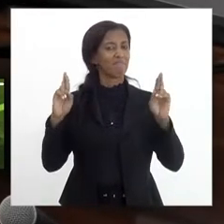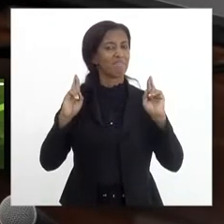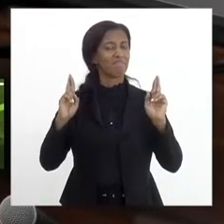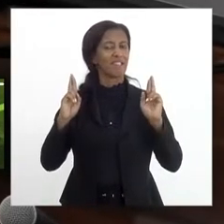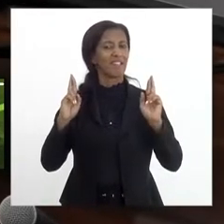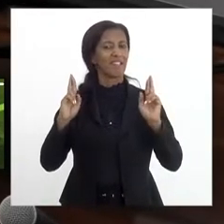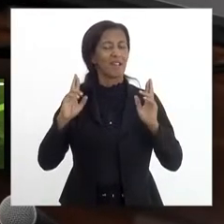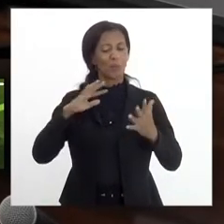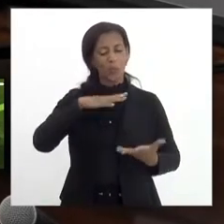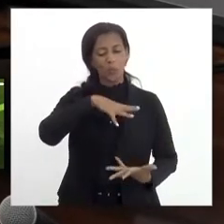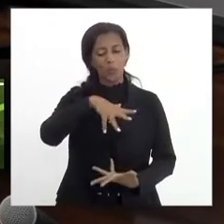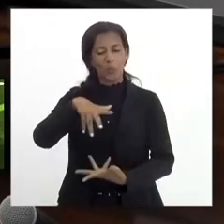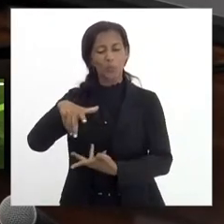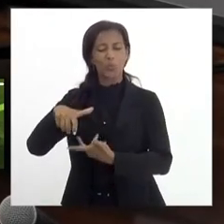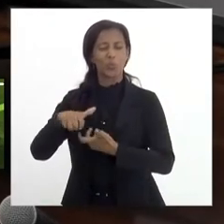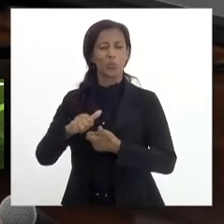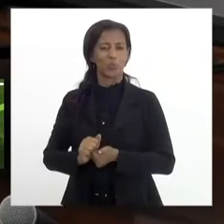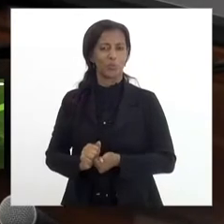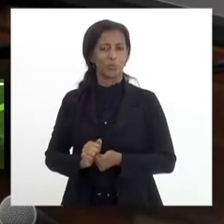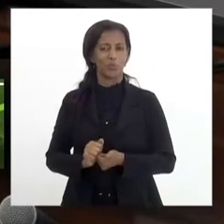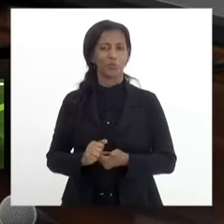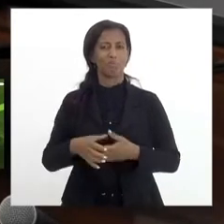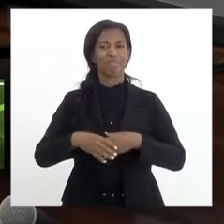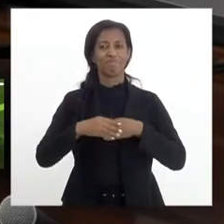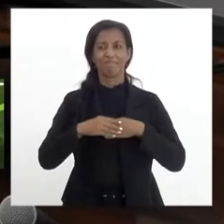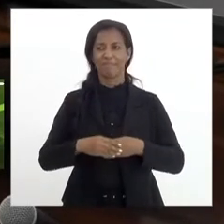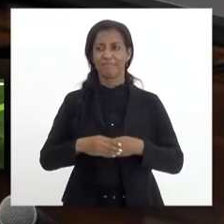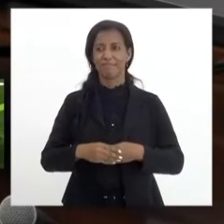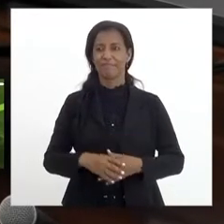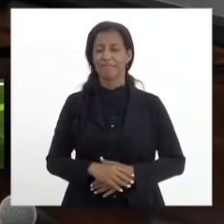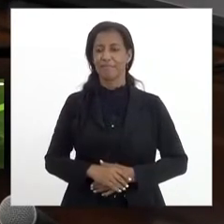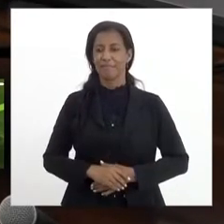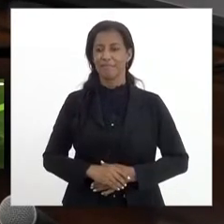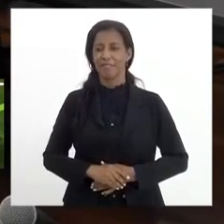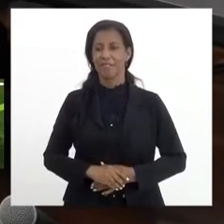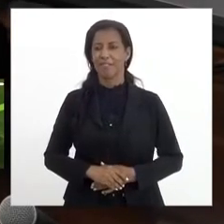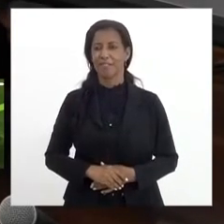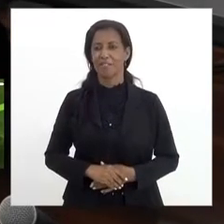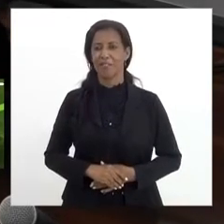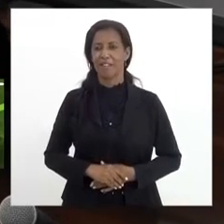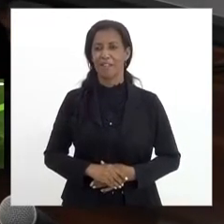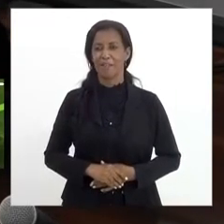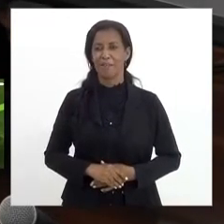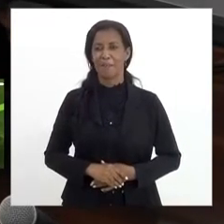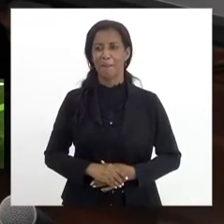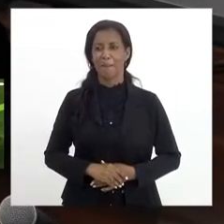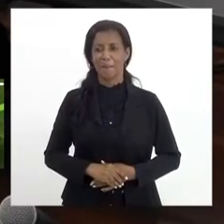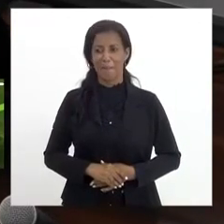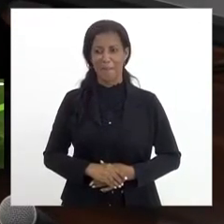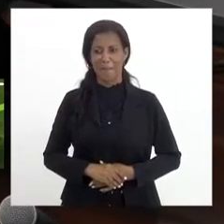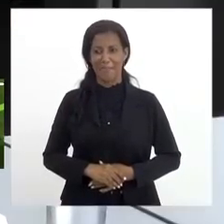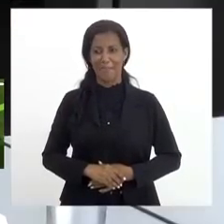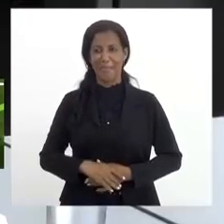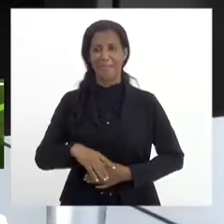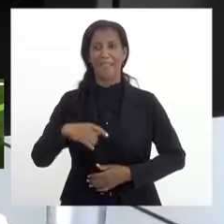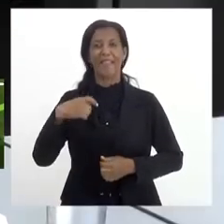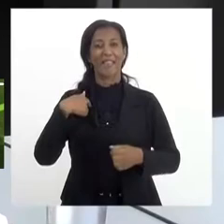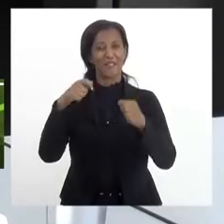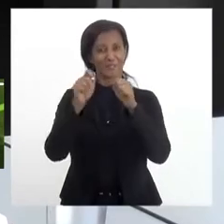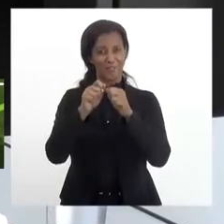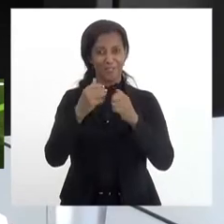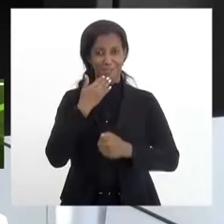brasileiros e para o mundo todo. Então, saudar aqui. Só me dá uma produção. Parte? Por favor, deputado Spohr. Eu vou fazer um pedido à